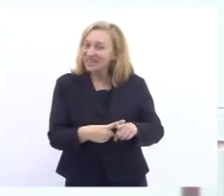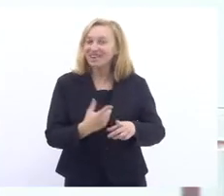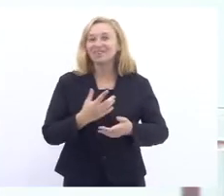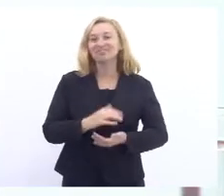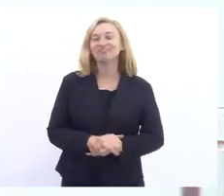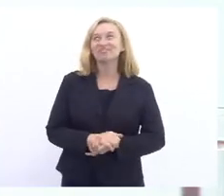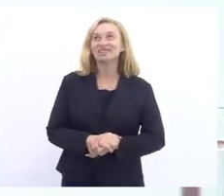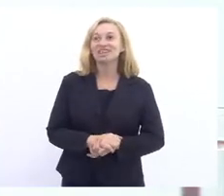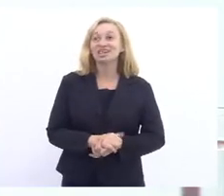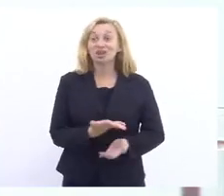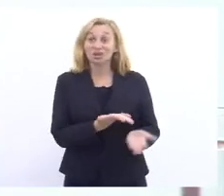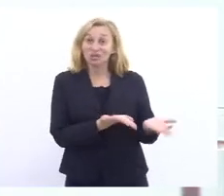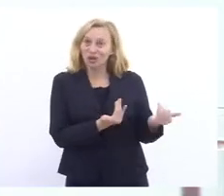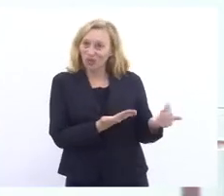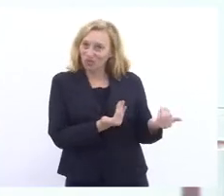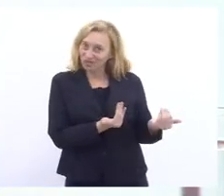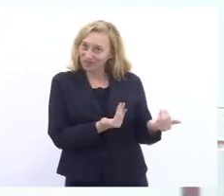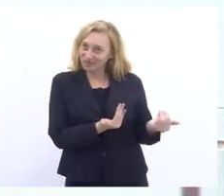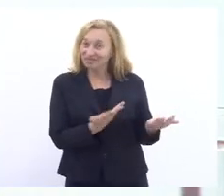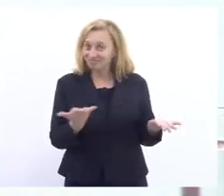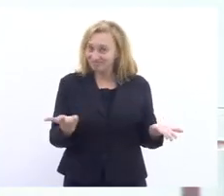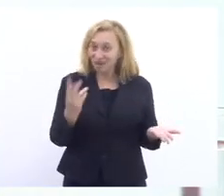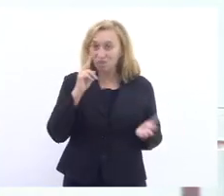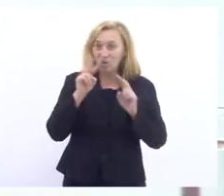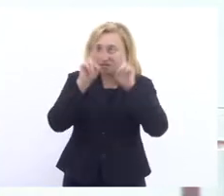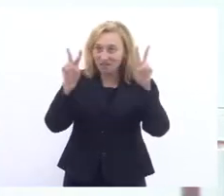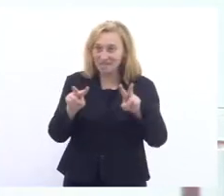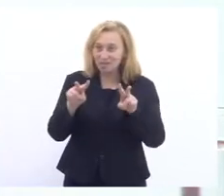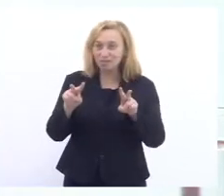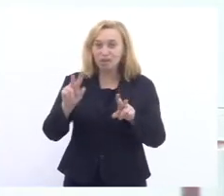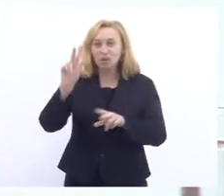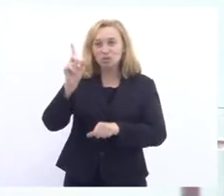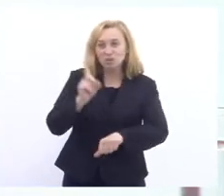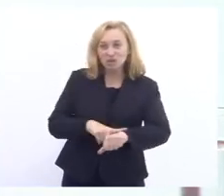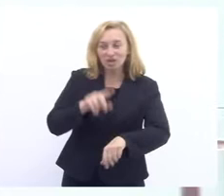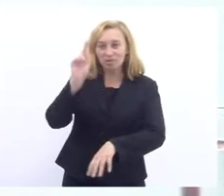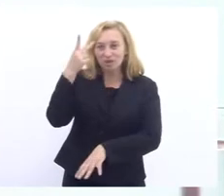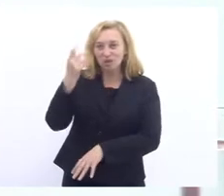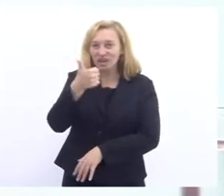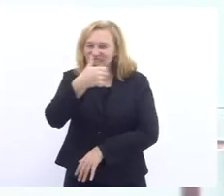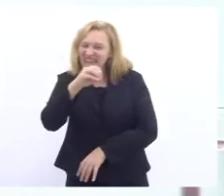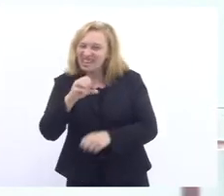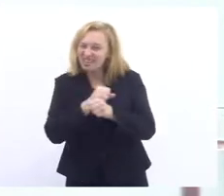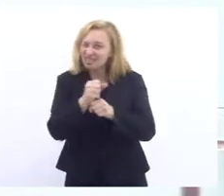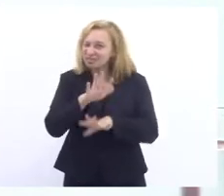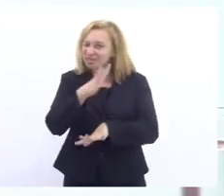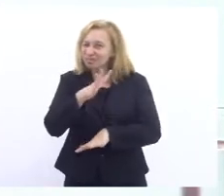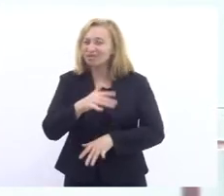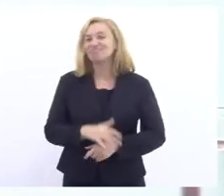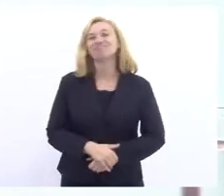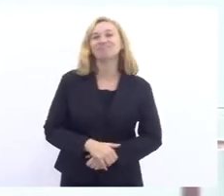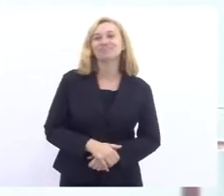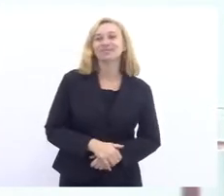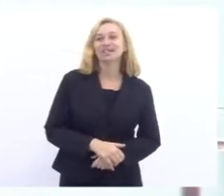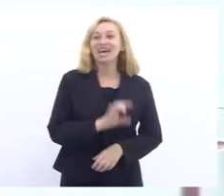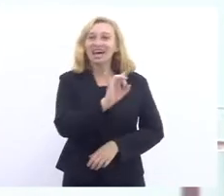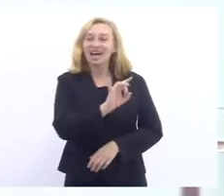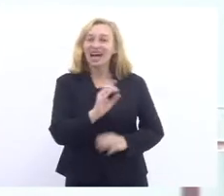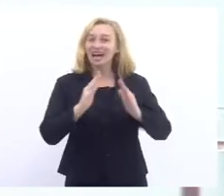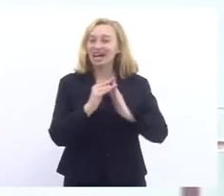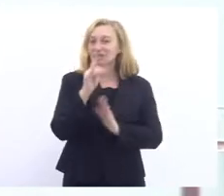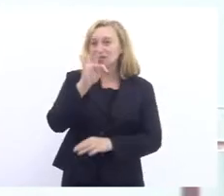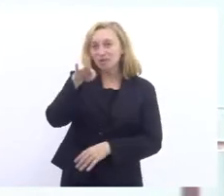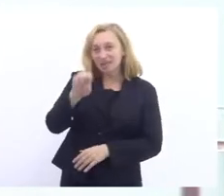embora jovem né do ponto de vista no tempo histórico nessa o Santos um pouquinho menos a cada